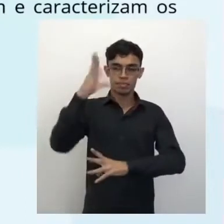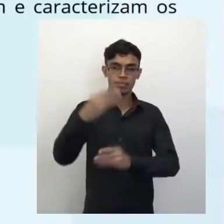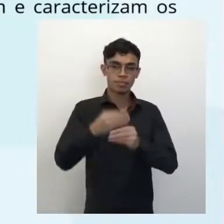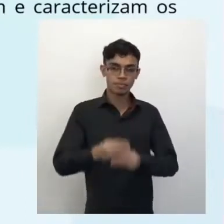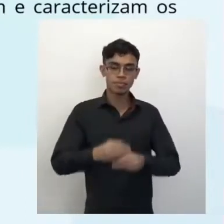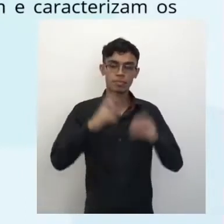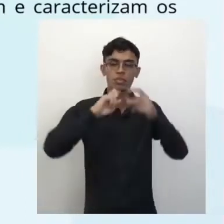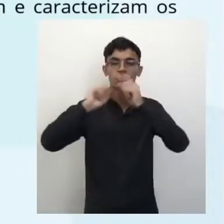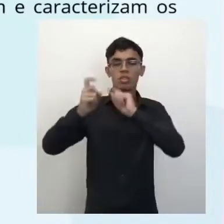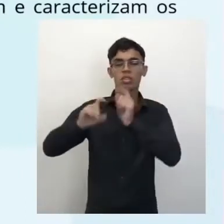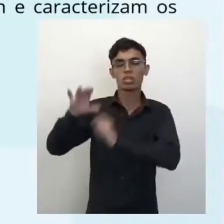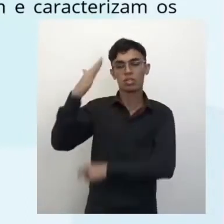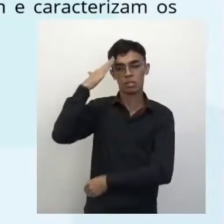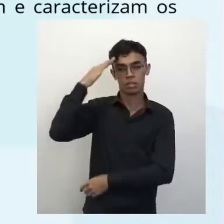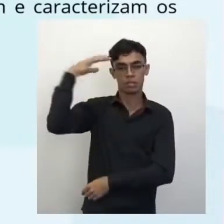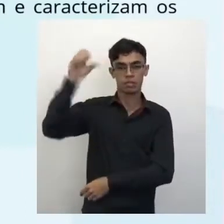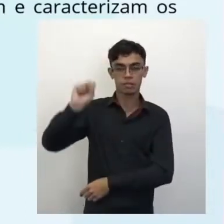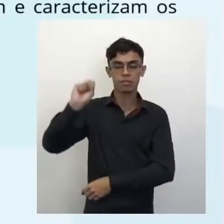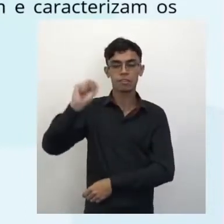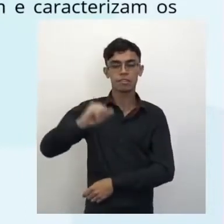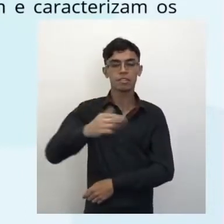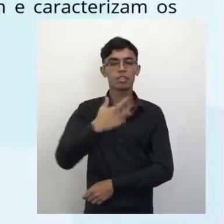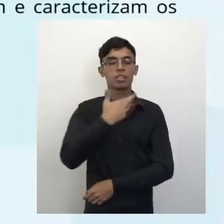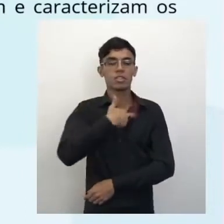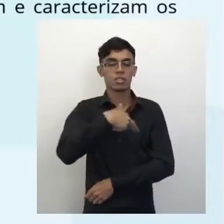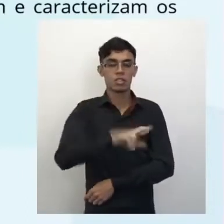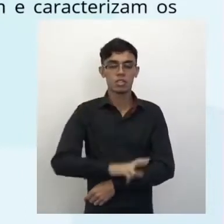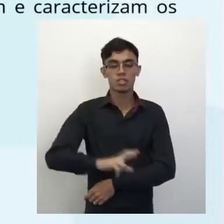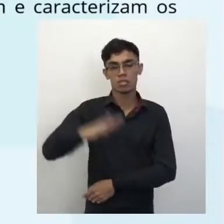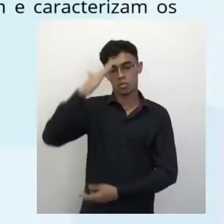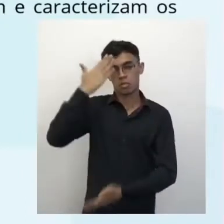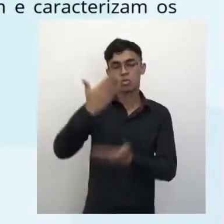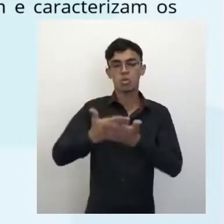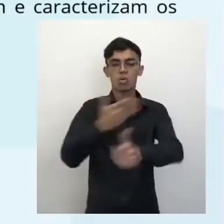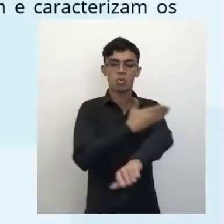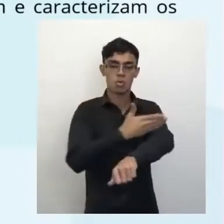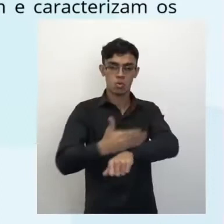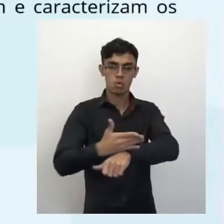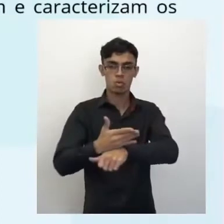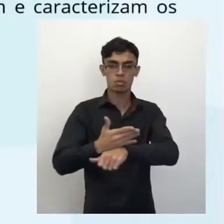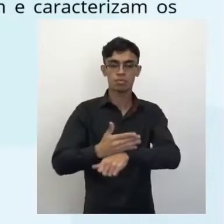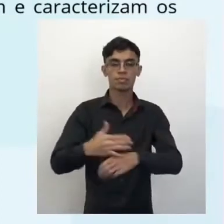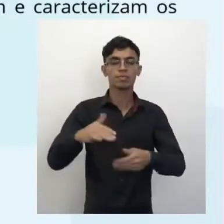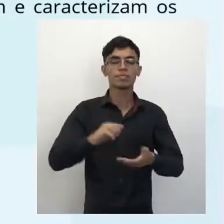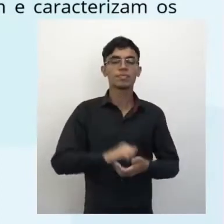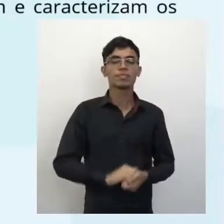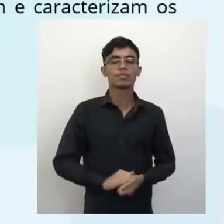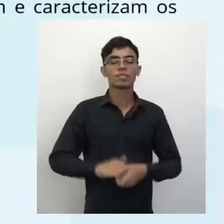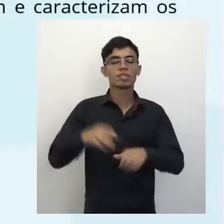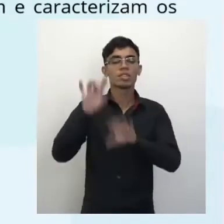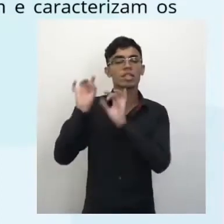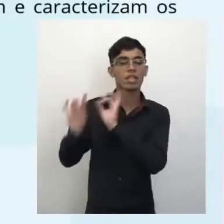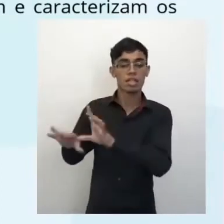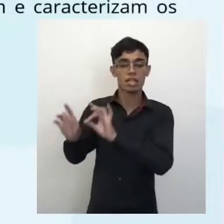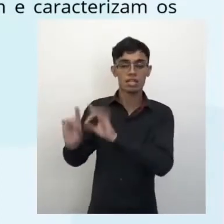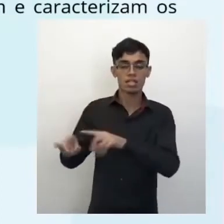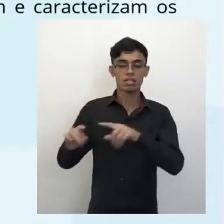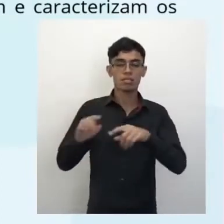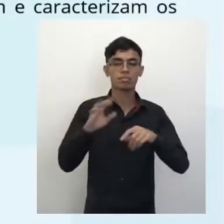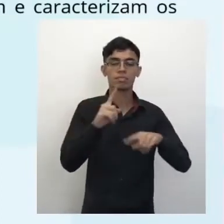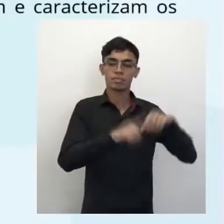na reunião de saberes, crenças, hábitos e costumes, atividades e técnicas